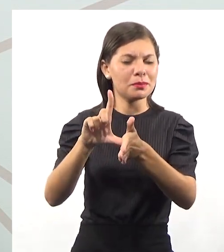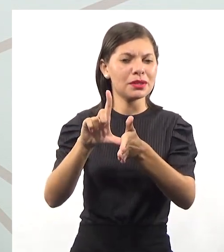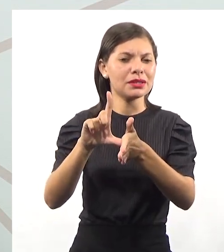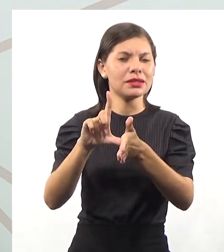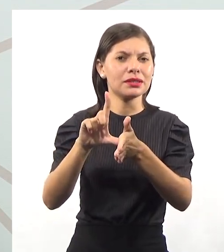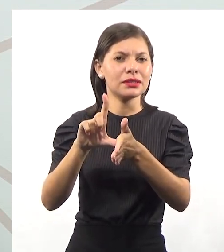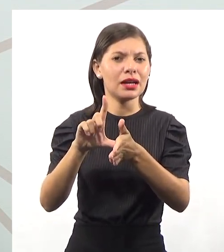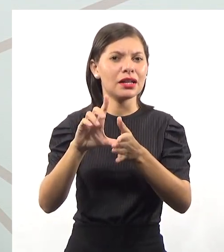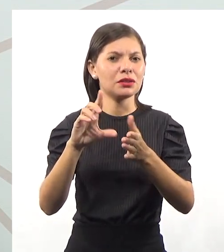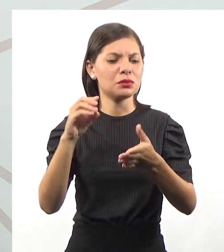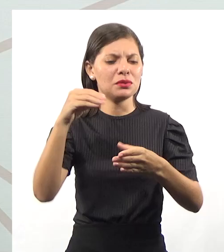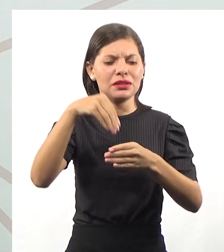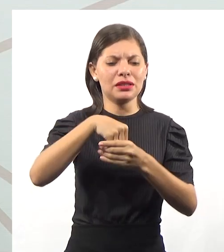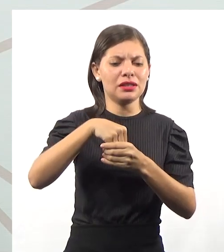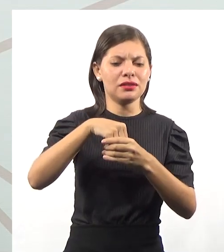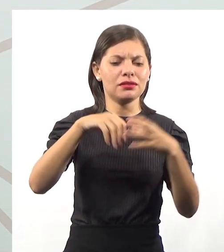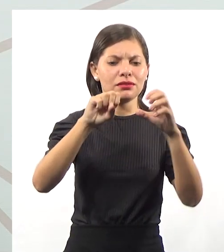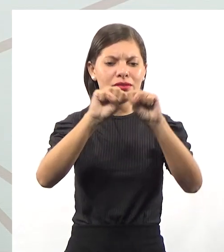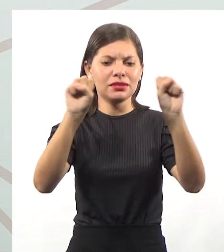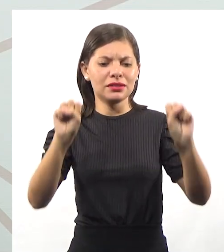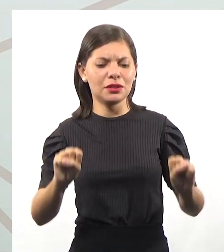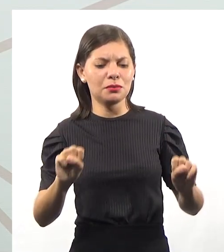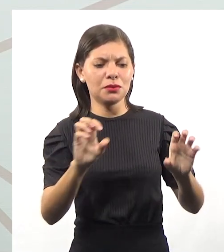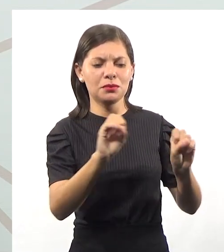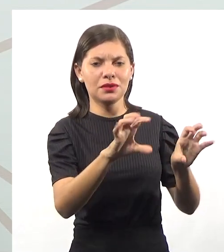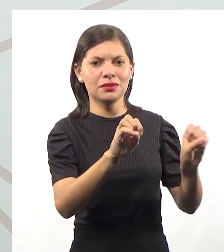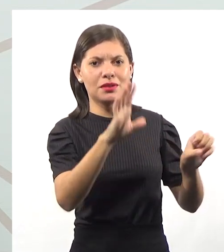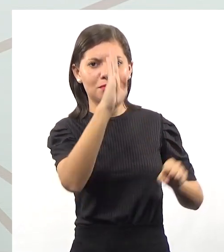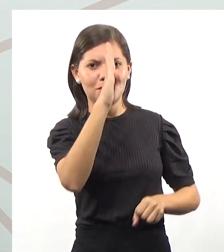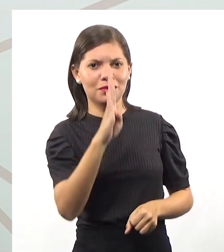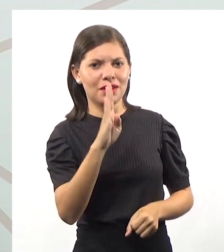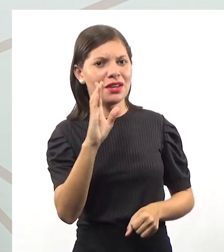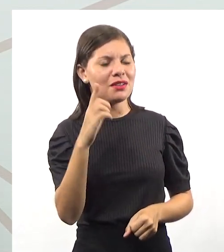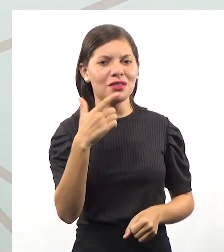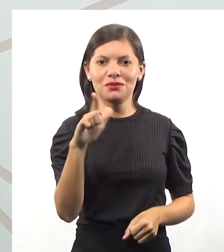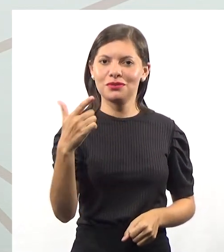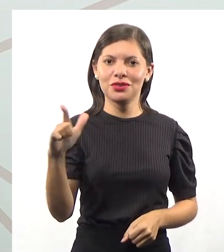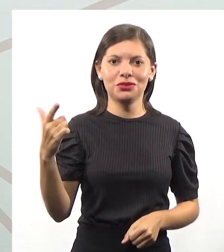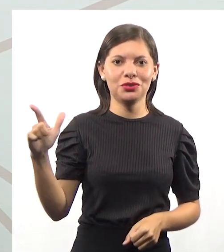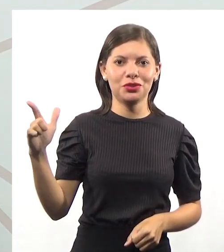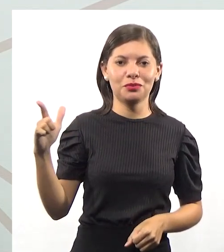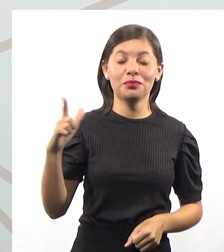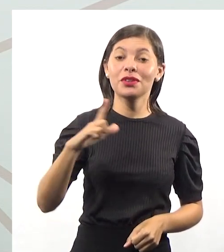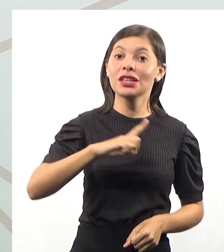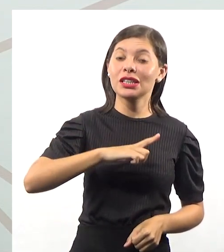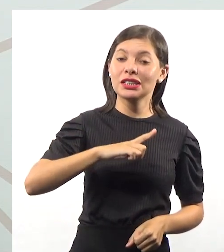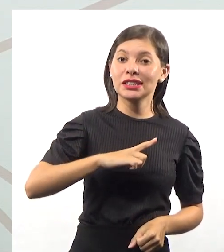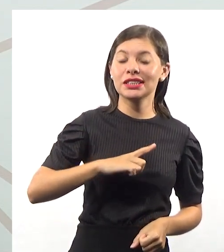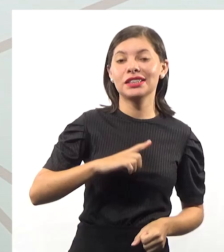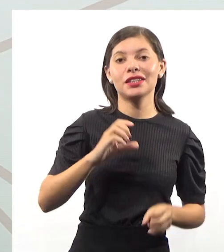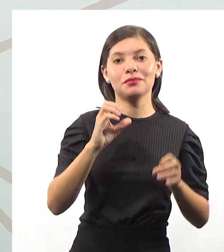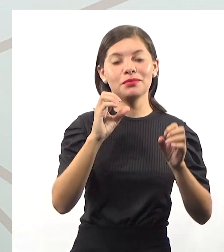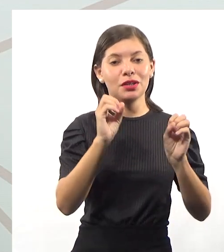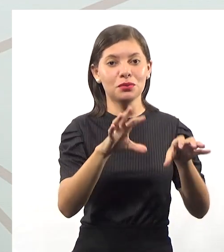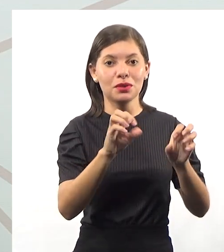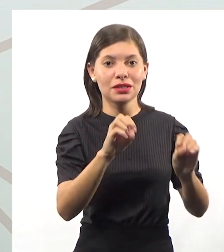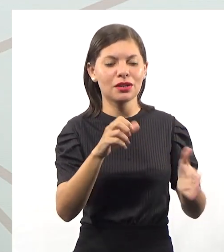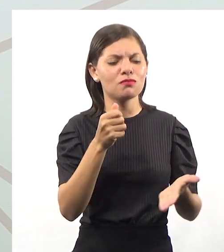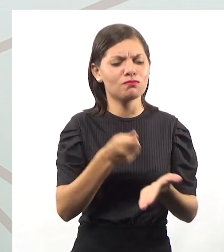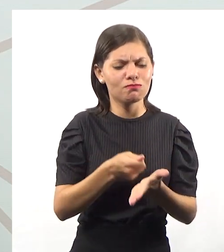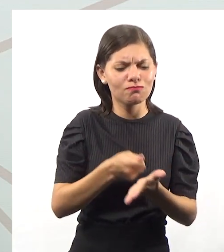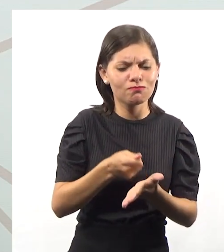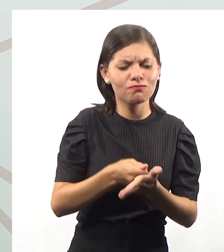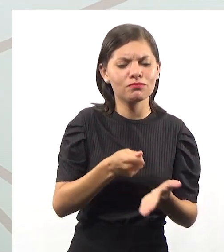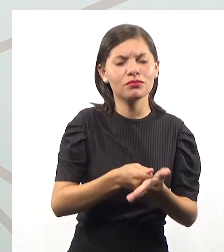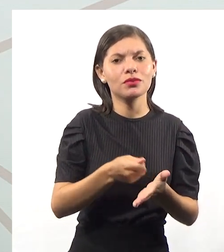considerada dentro do sistema educacional brasileiro. Então, a gente tinha a educação obrigatória que começava aos 7 anos